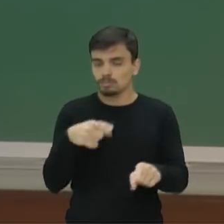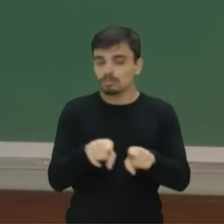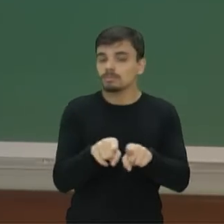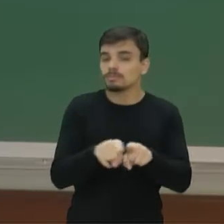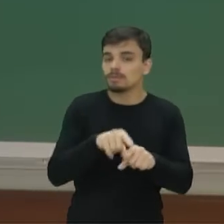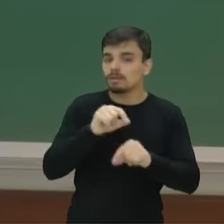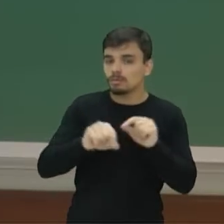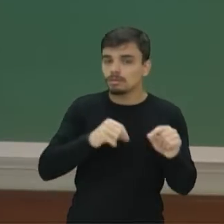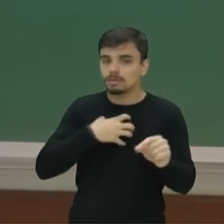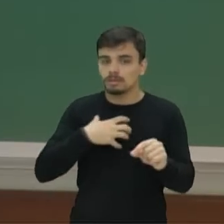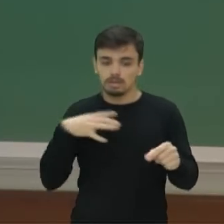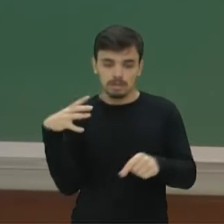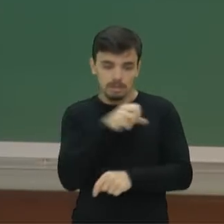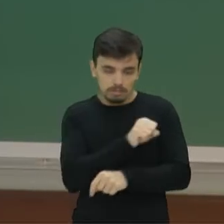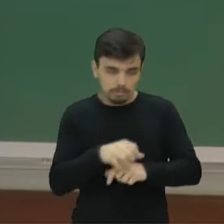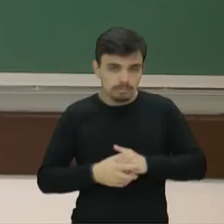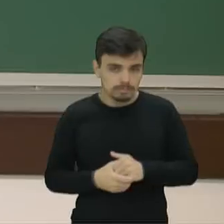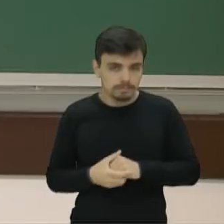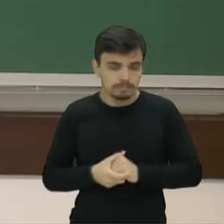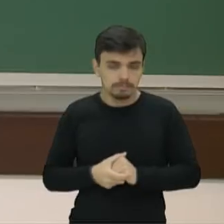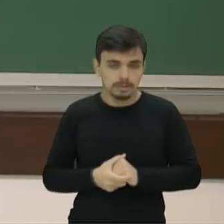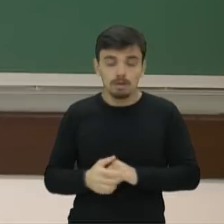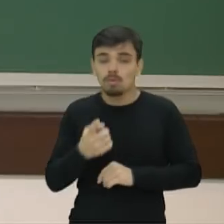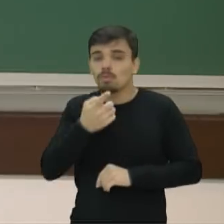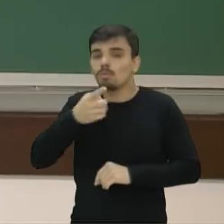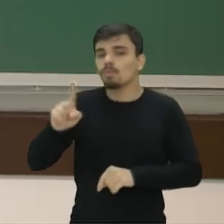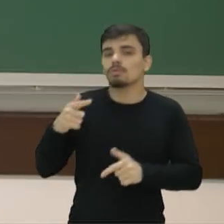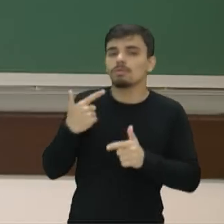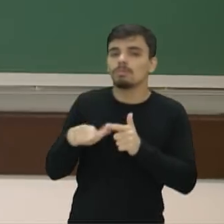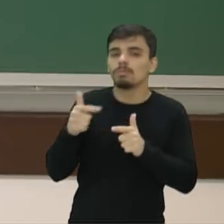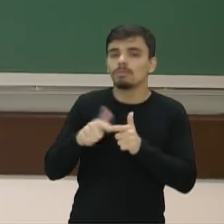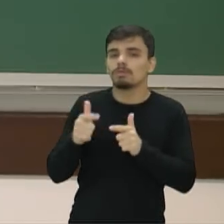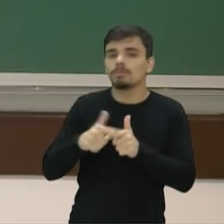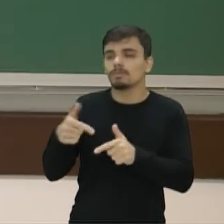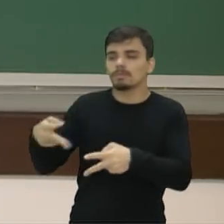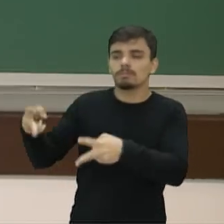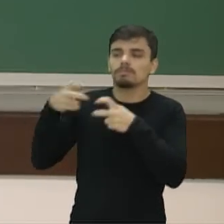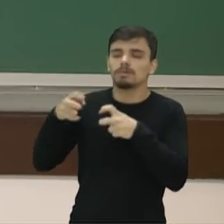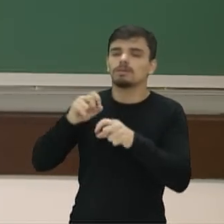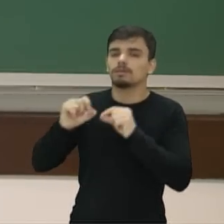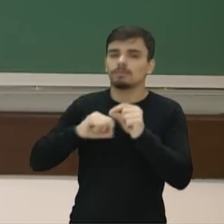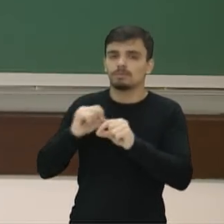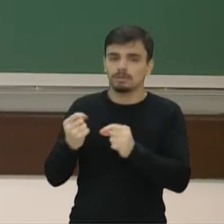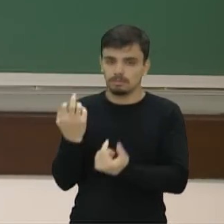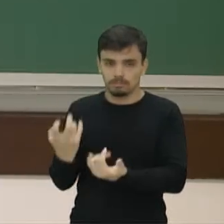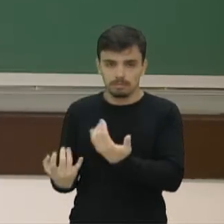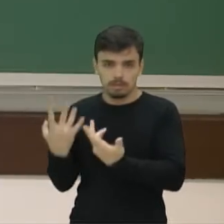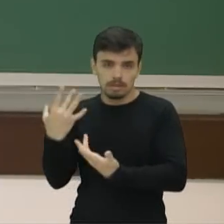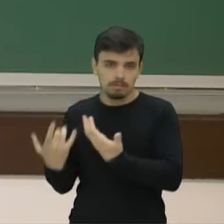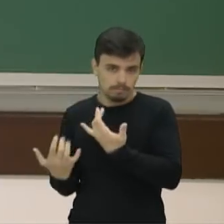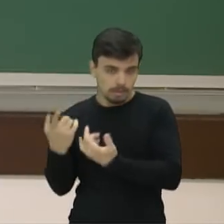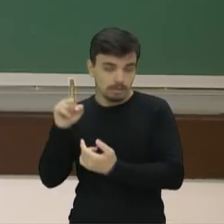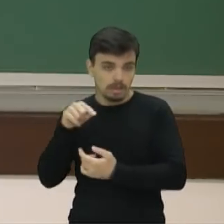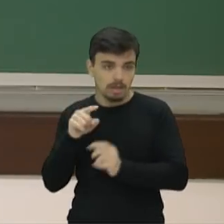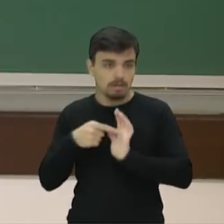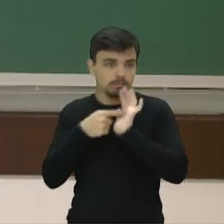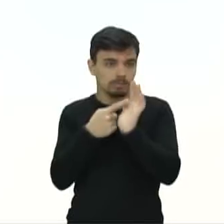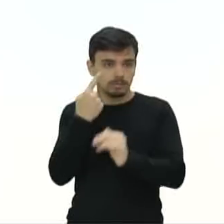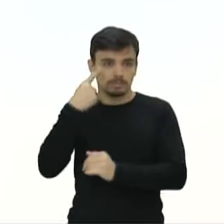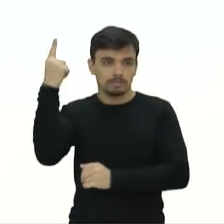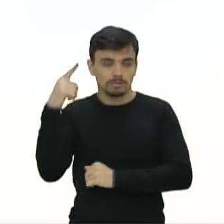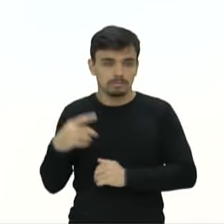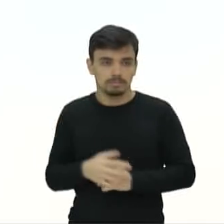de uma maneira bastante rápida. O único problema que a gente vai perceber quando a gente trata das queimadas é o que aparece ali na tela para você,